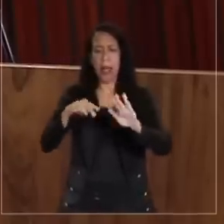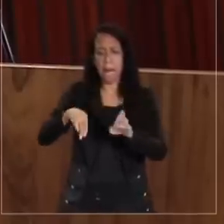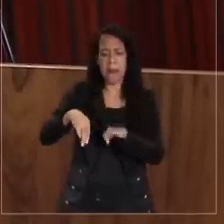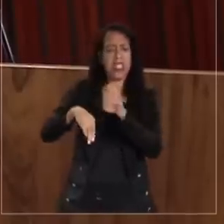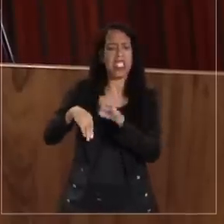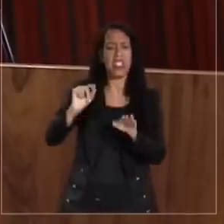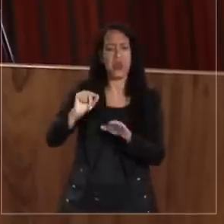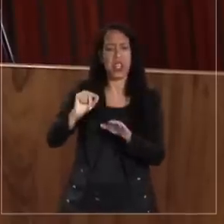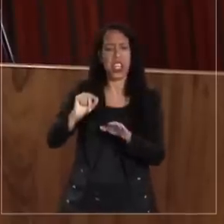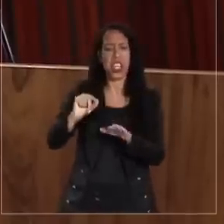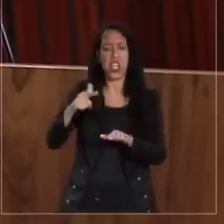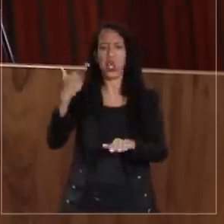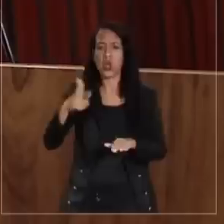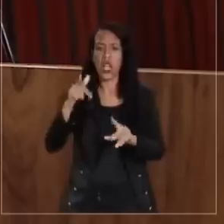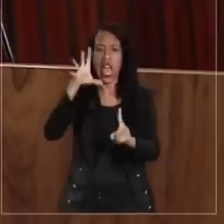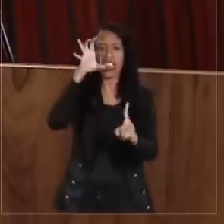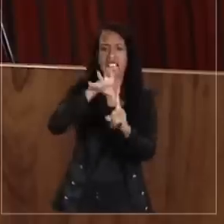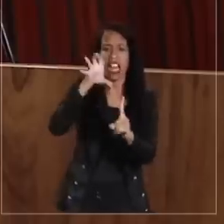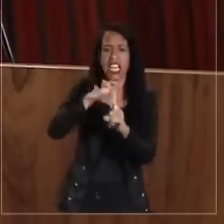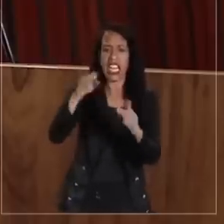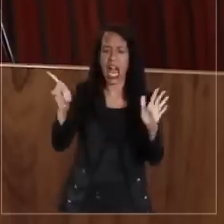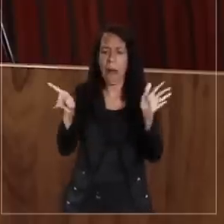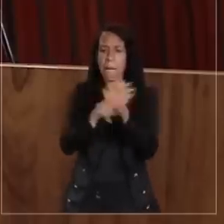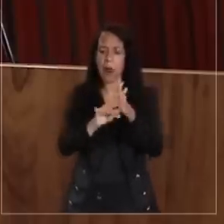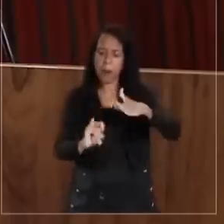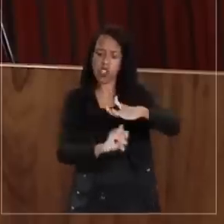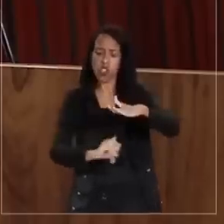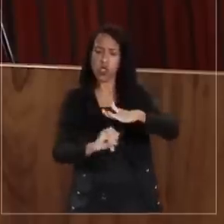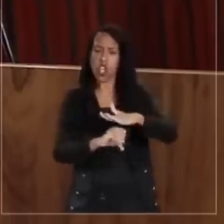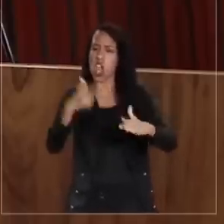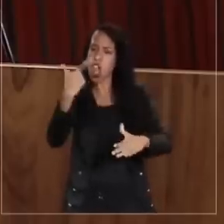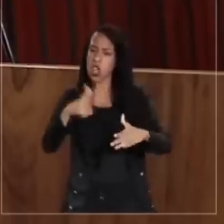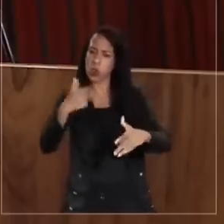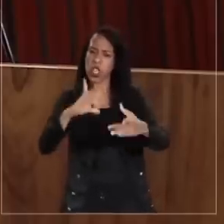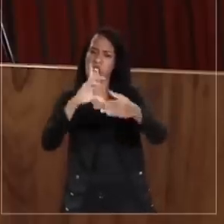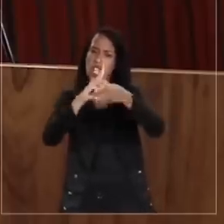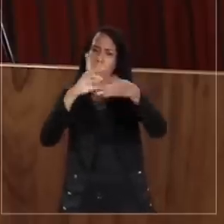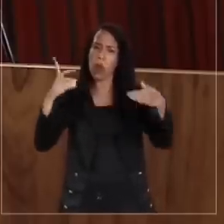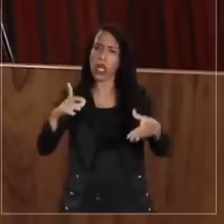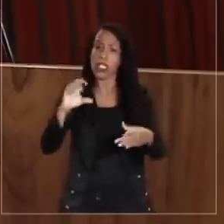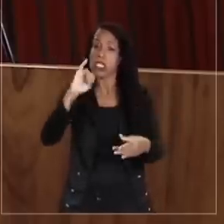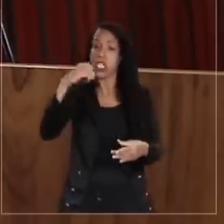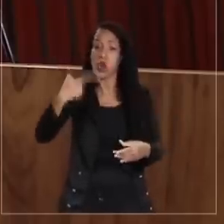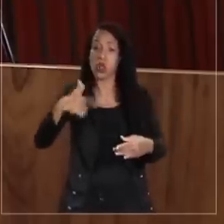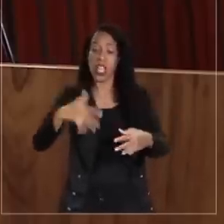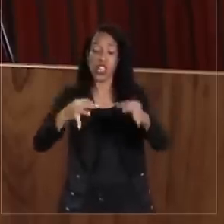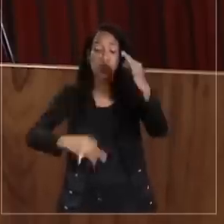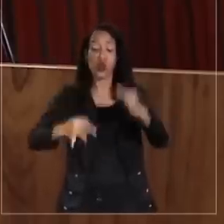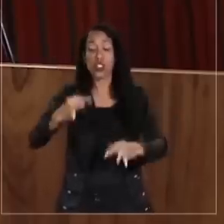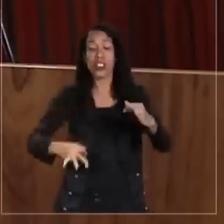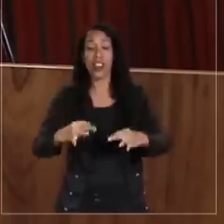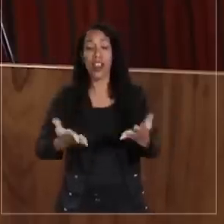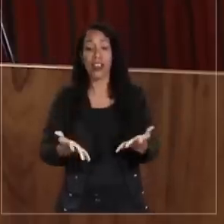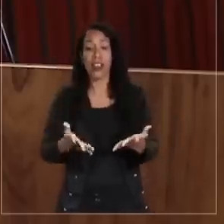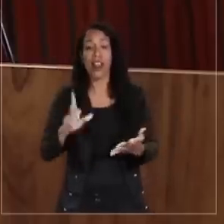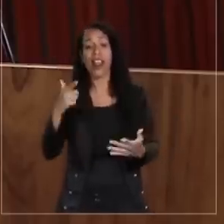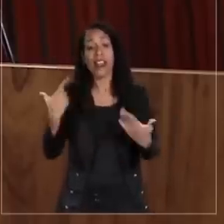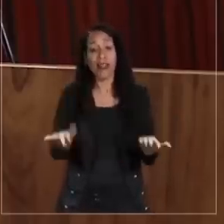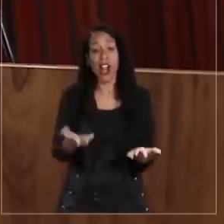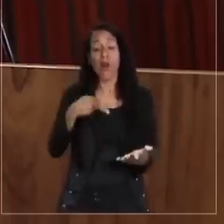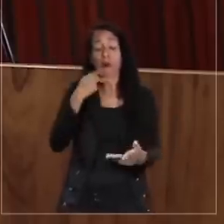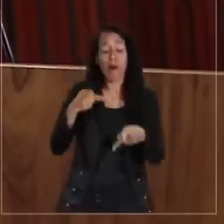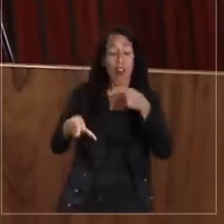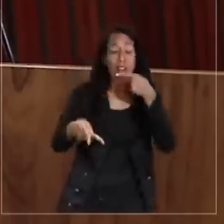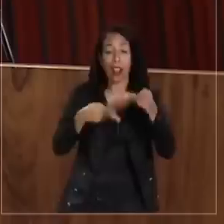Supremo como se não estivesse atingindo a própria instituição, e não há democracia sem poder judiciário independente. A alegação que é